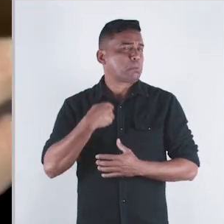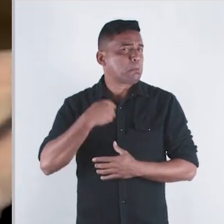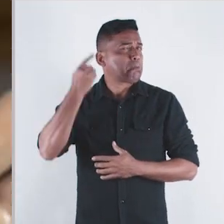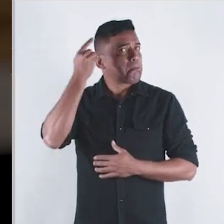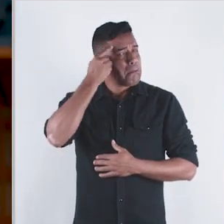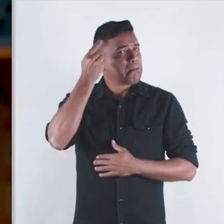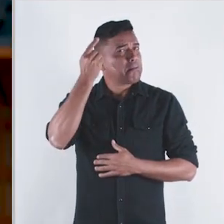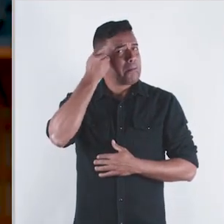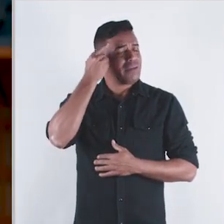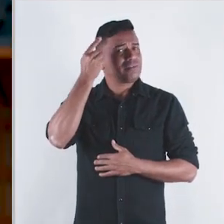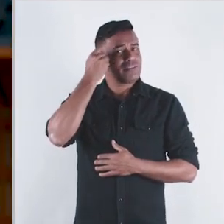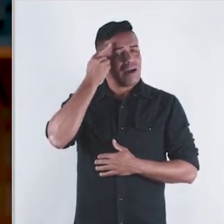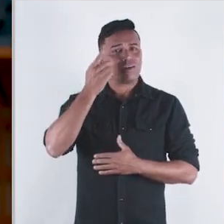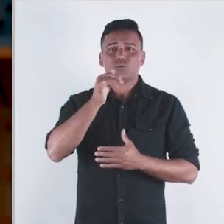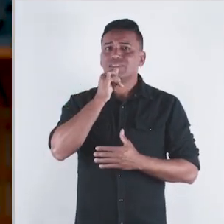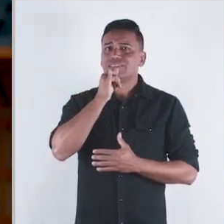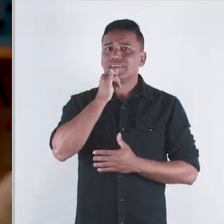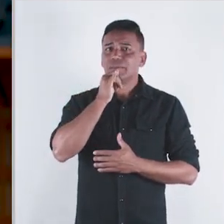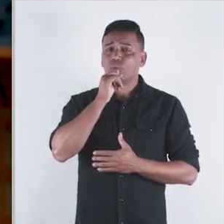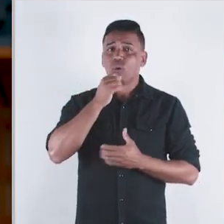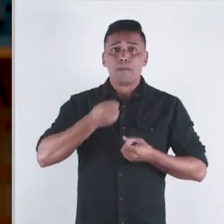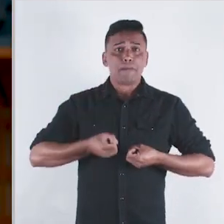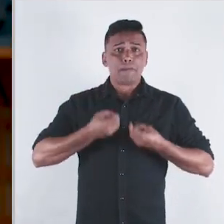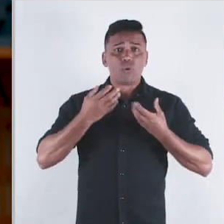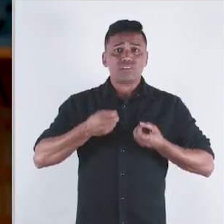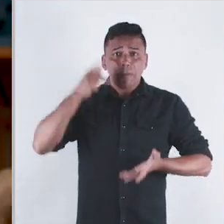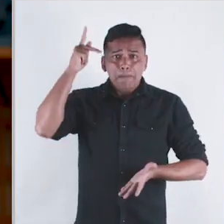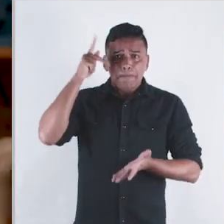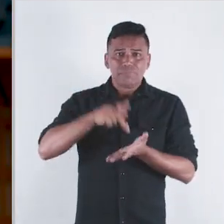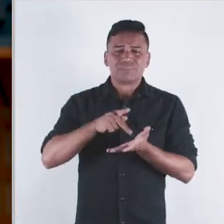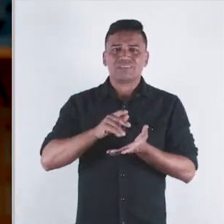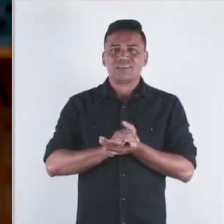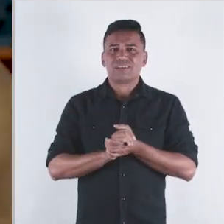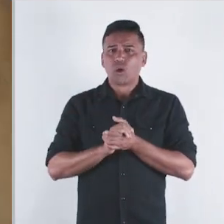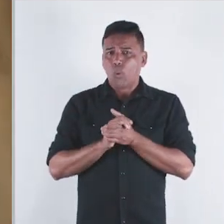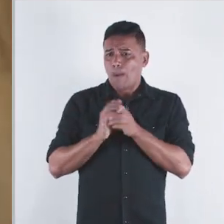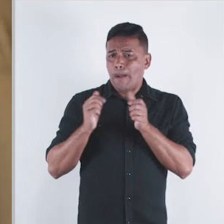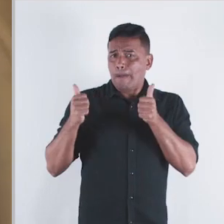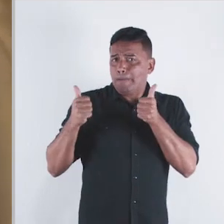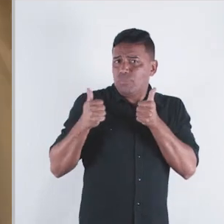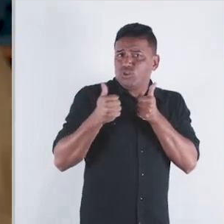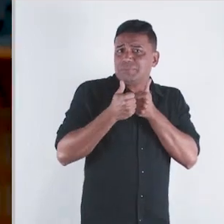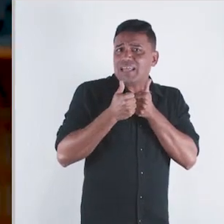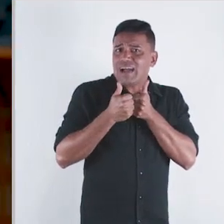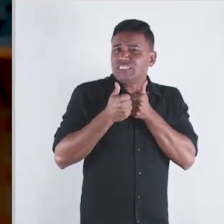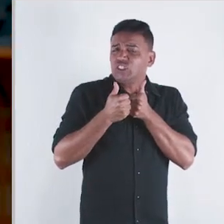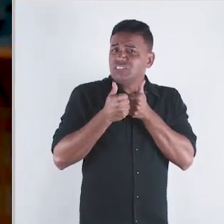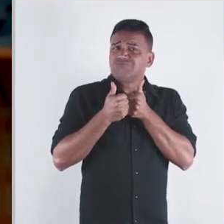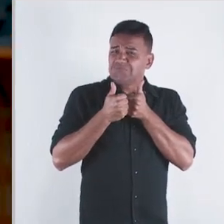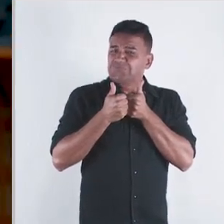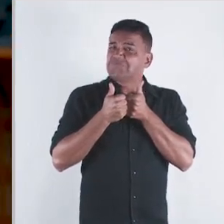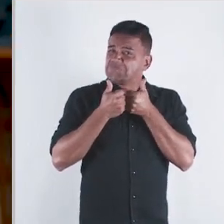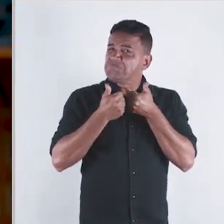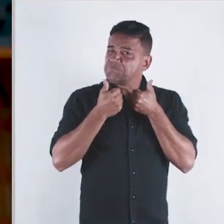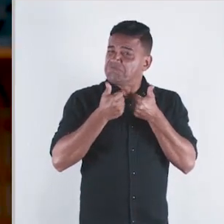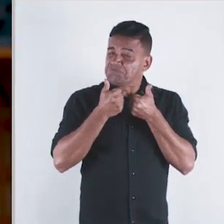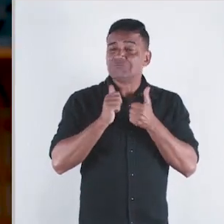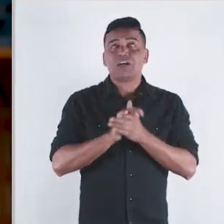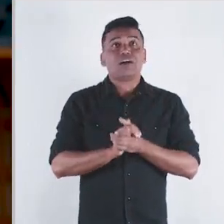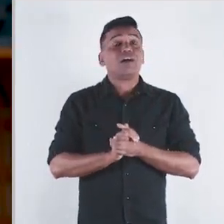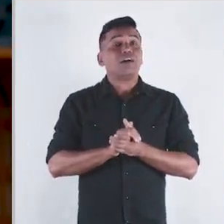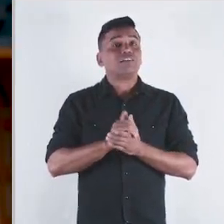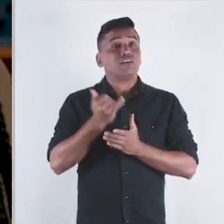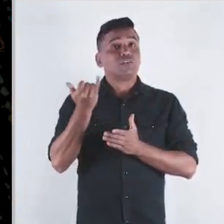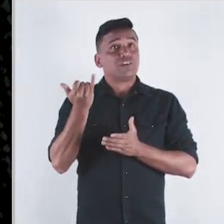Dessa questão com a poesia concreta, né? Eu vi uma proximidade muito grande, né? Muito. E aí, quando você fala desse